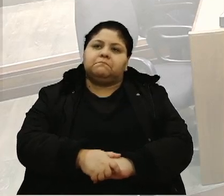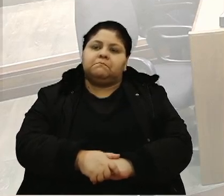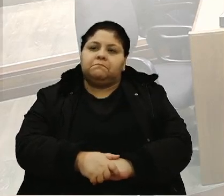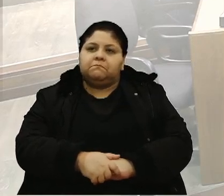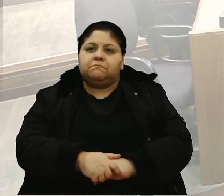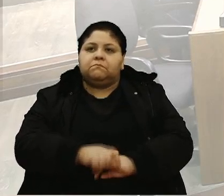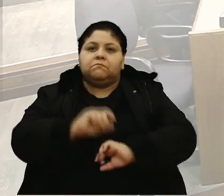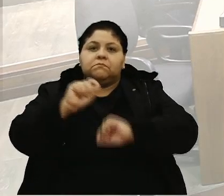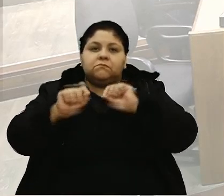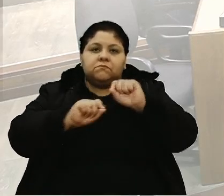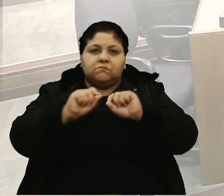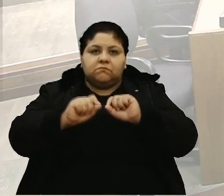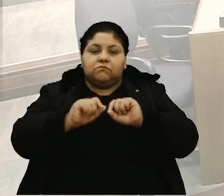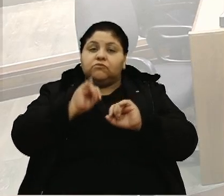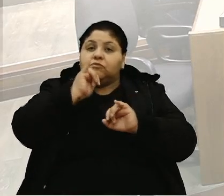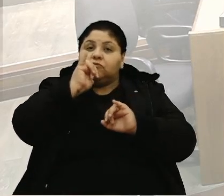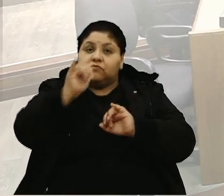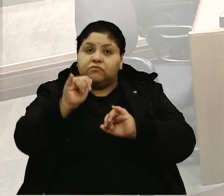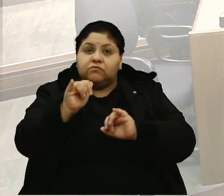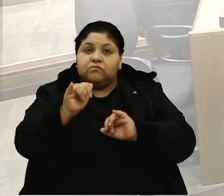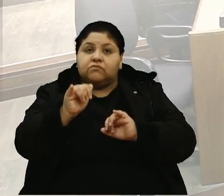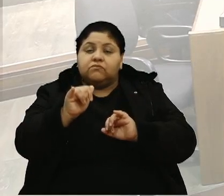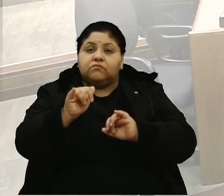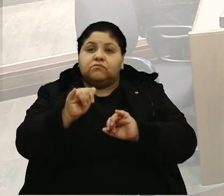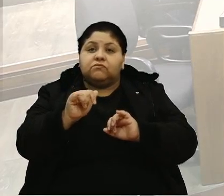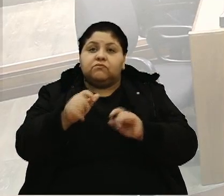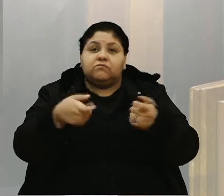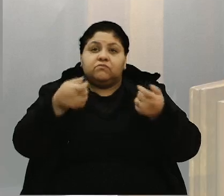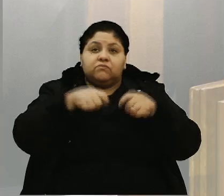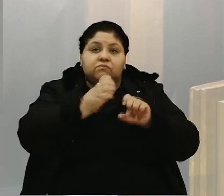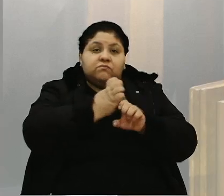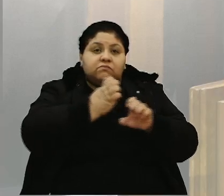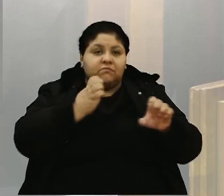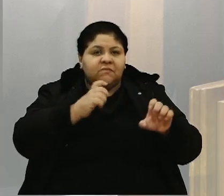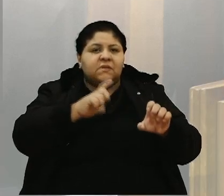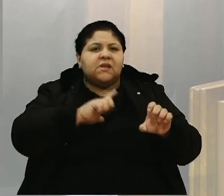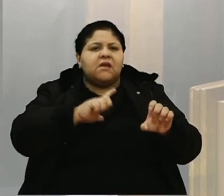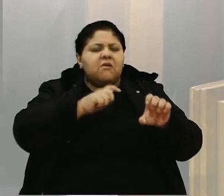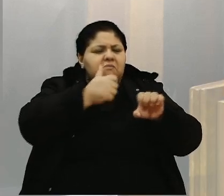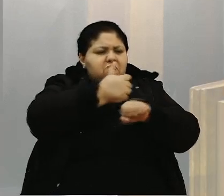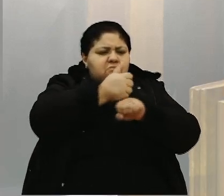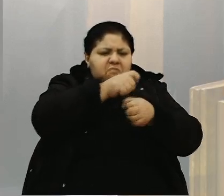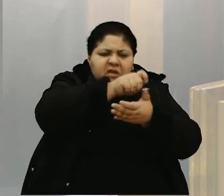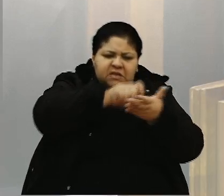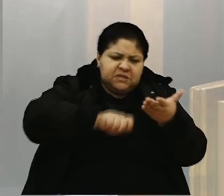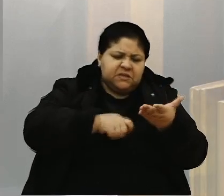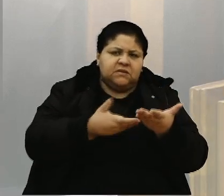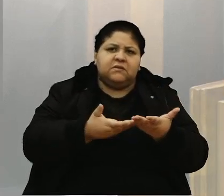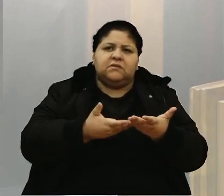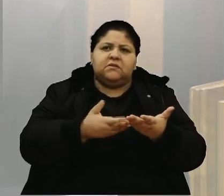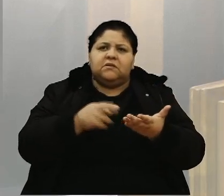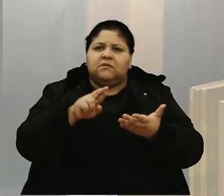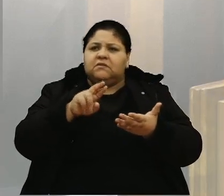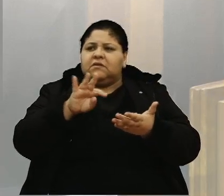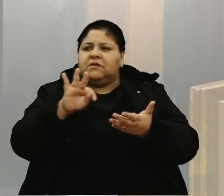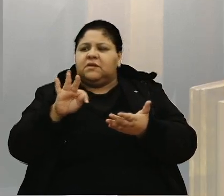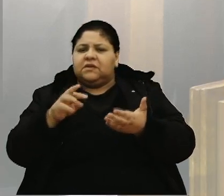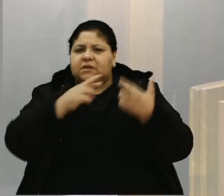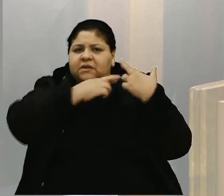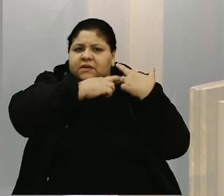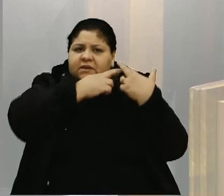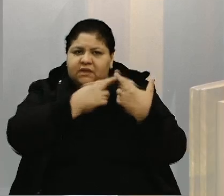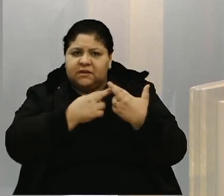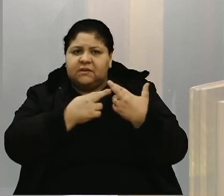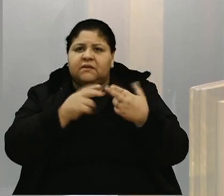E como ele mesmo falou, o Fabiano, ele disse assim, se precisa de engenheiro, a gente tem engenheiro para assinar, RT responsável, a gente vai